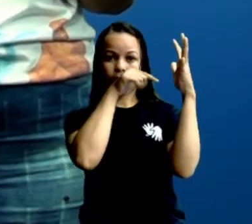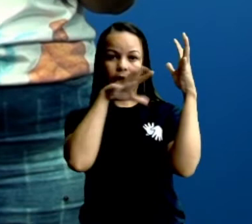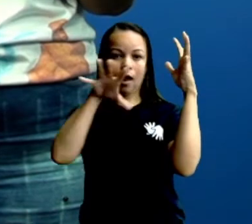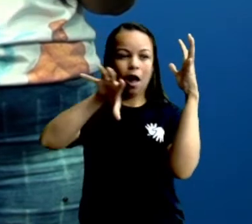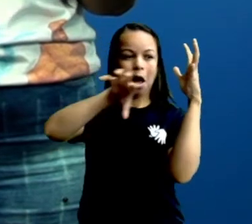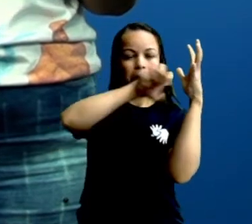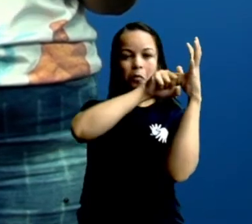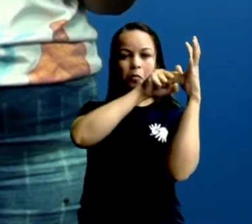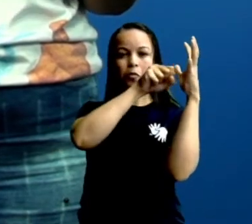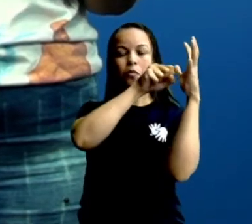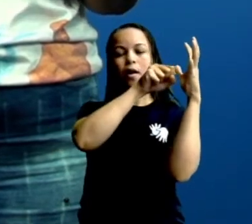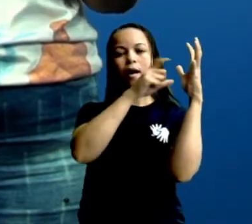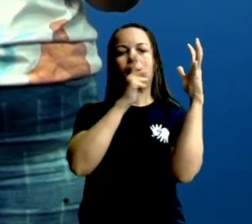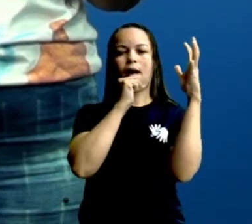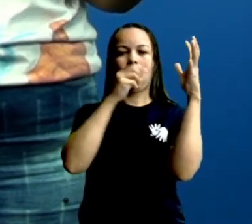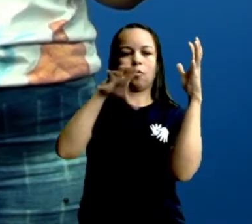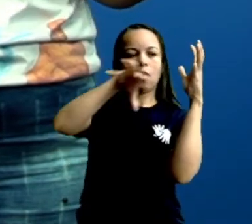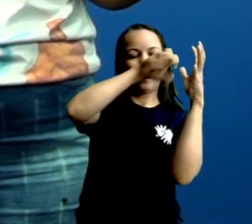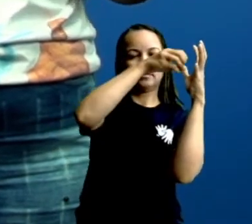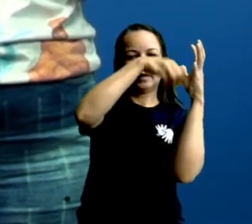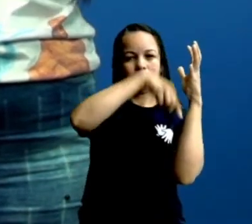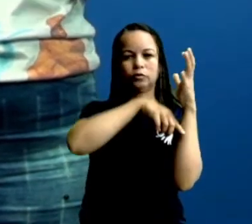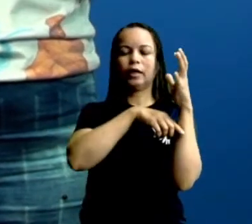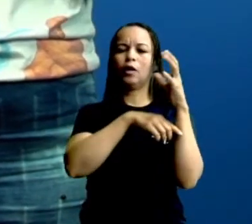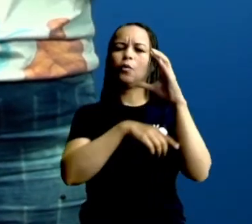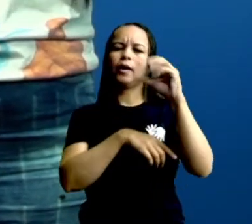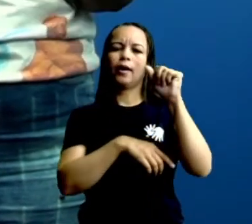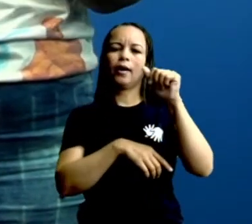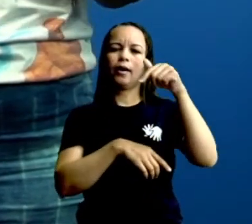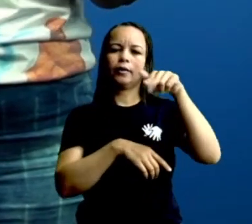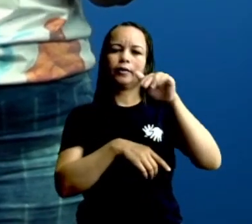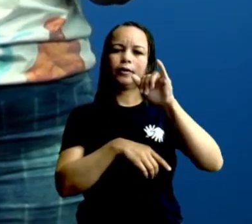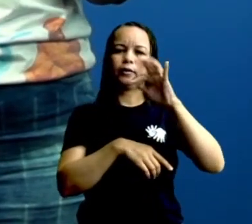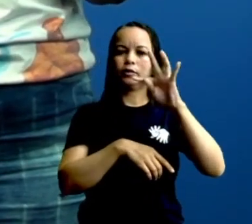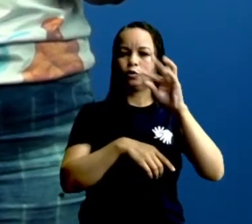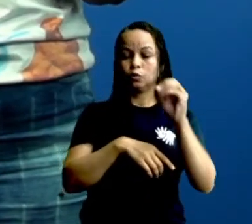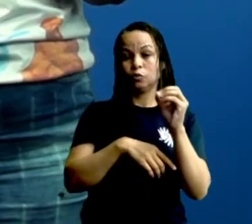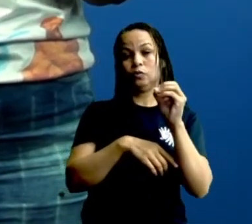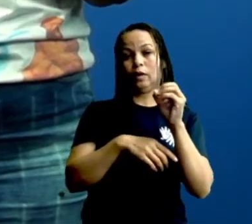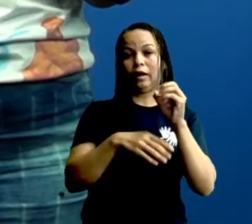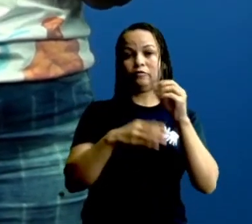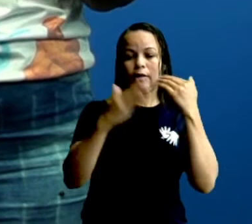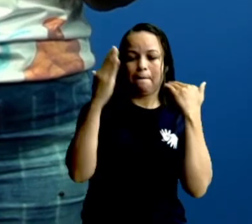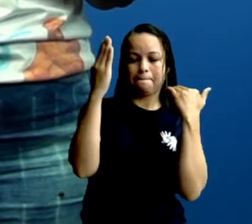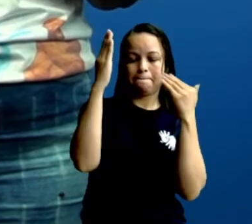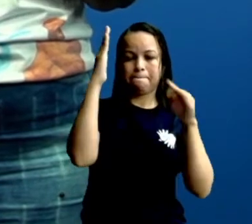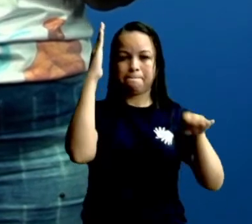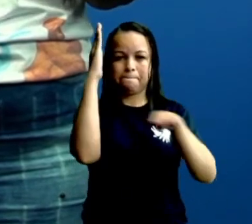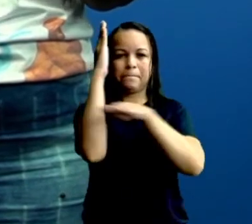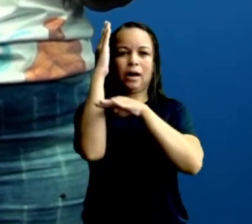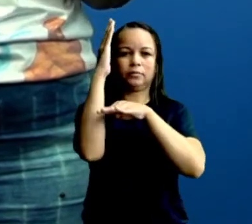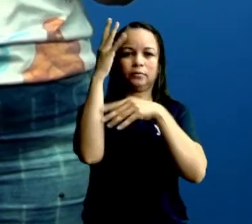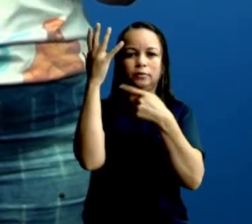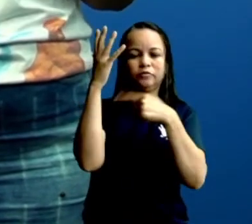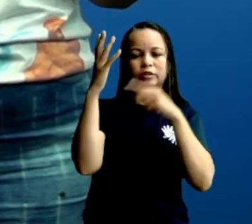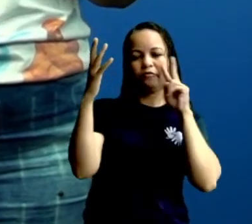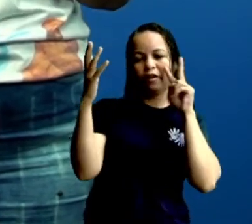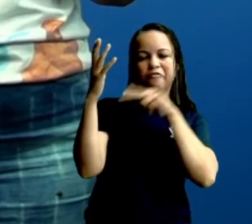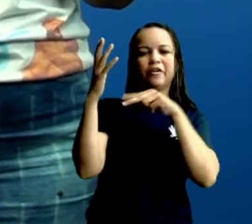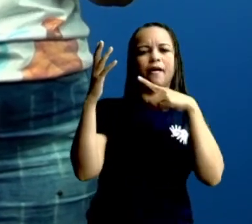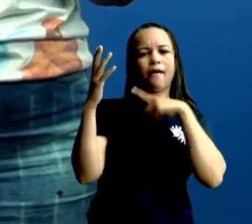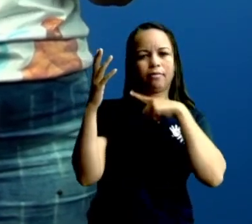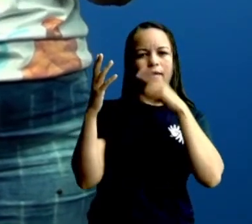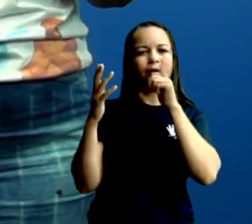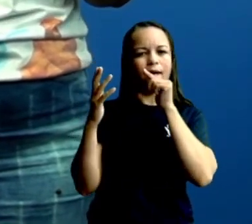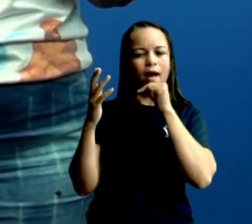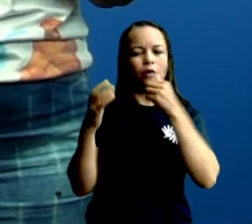dentro dela, tá? Se você pegar aí um cacto, por exemplo, você partir, você vai ver que ele tem água, bastante água dentro. Então ela